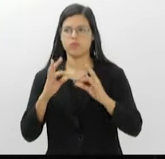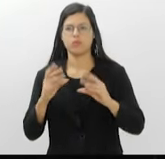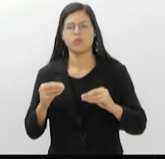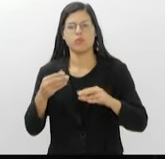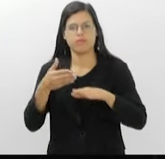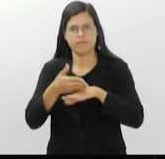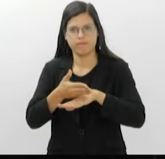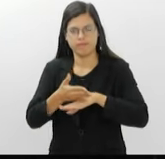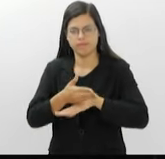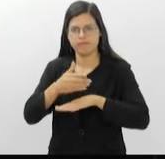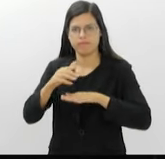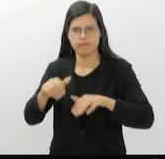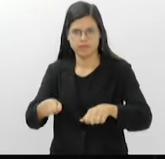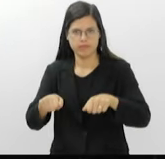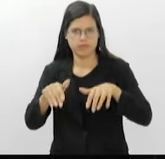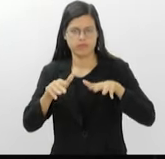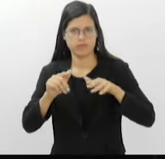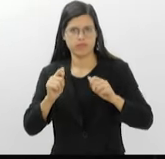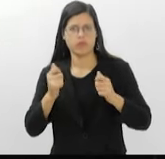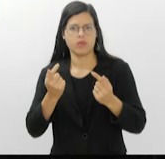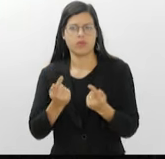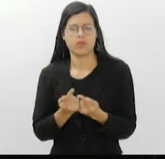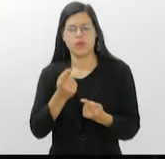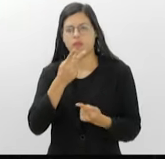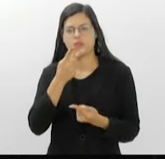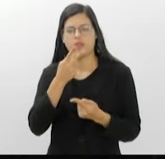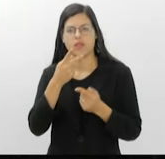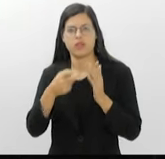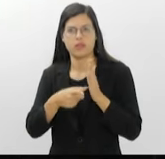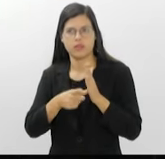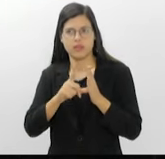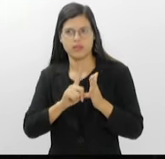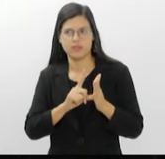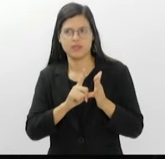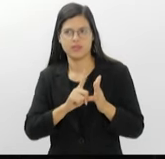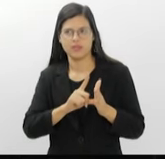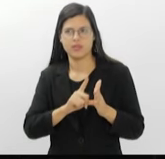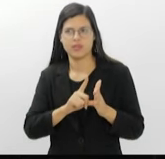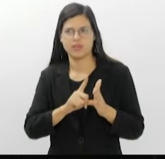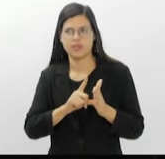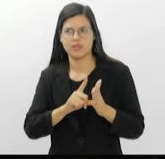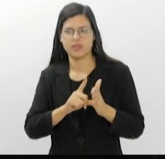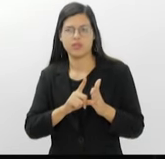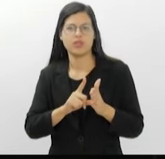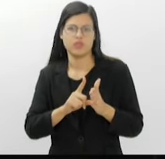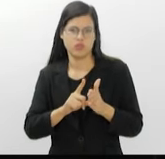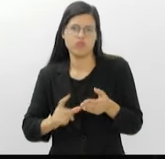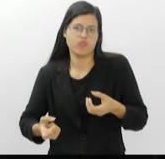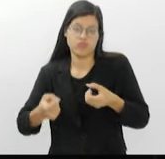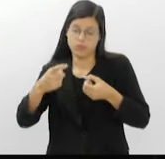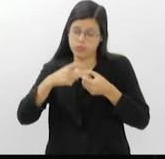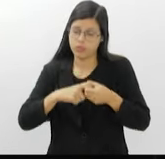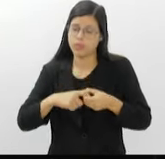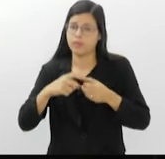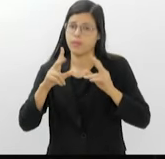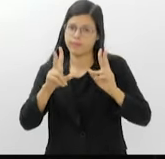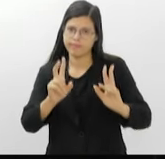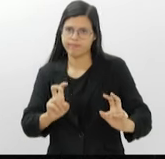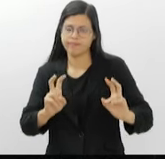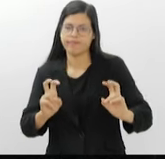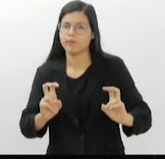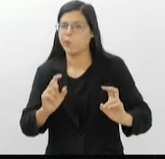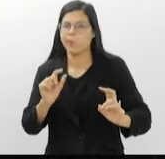Alerj. E, como falei mais cedo aqui, a gente volta a enfatizar aqui o